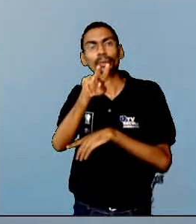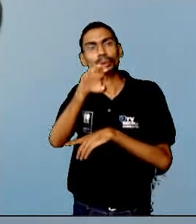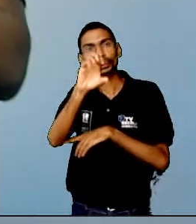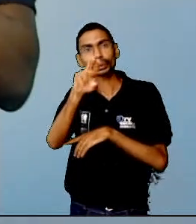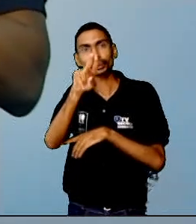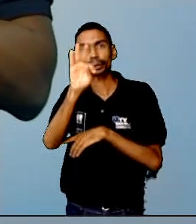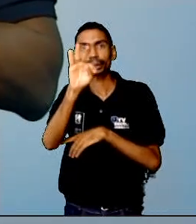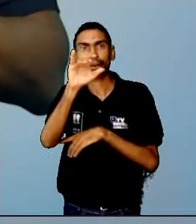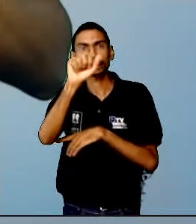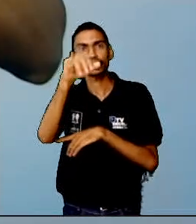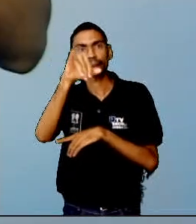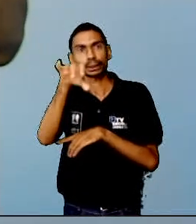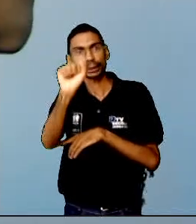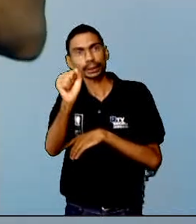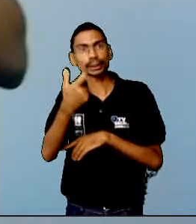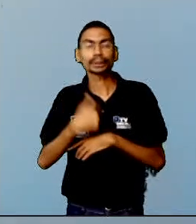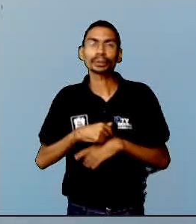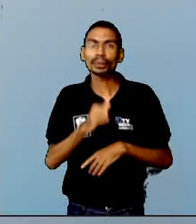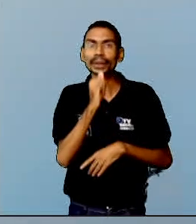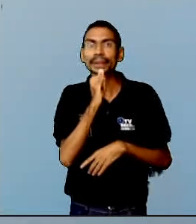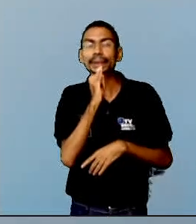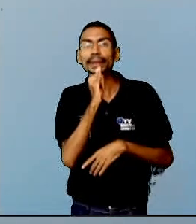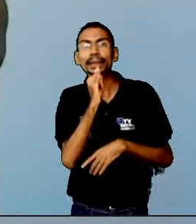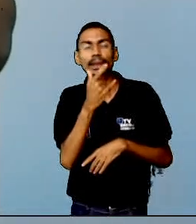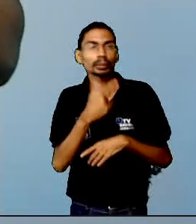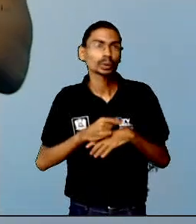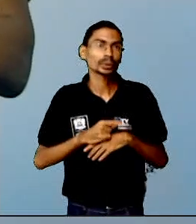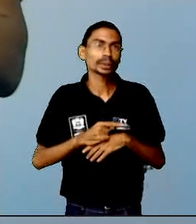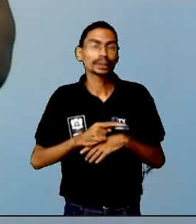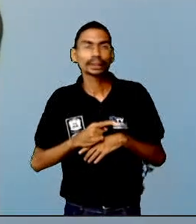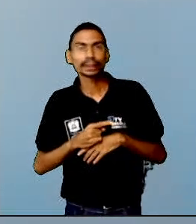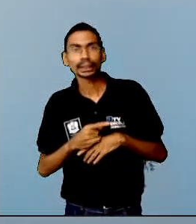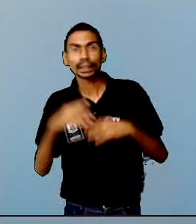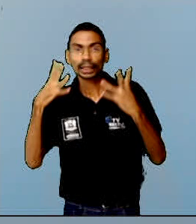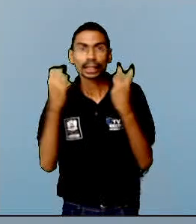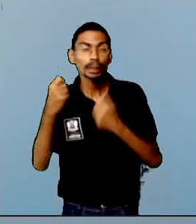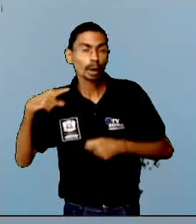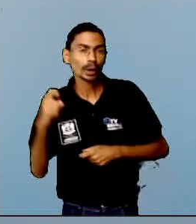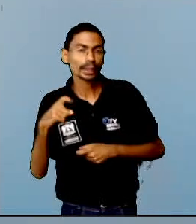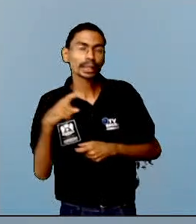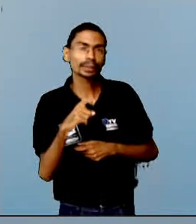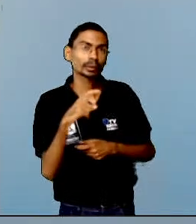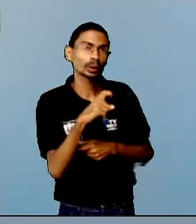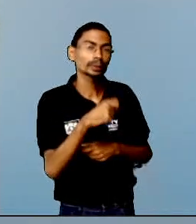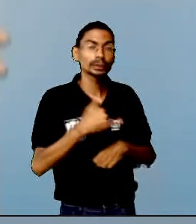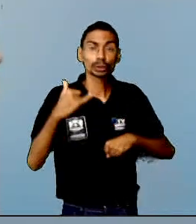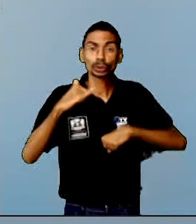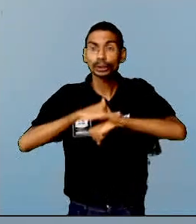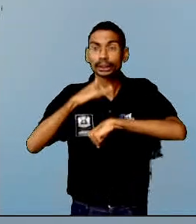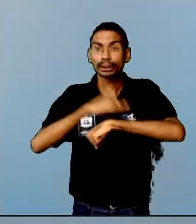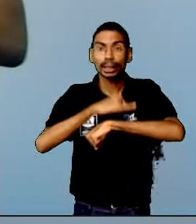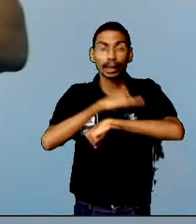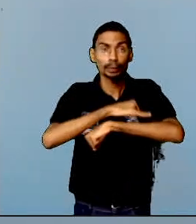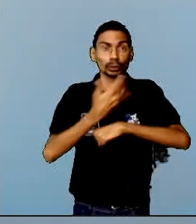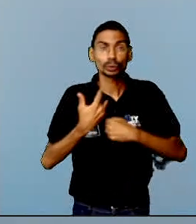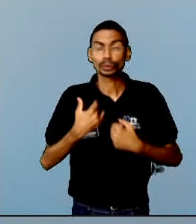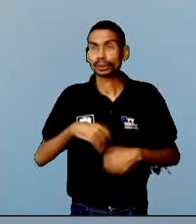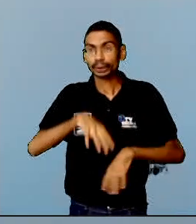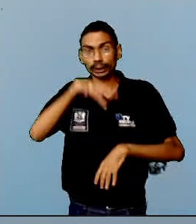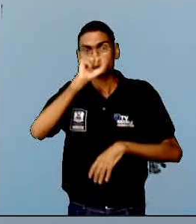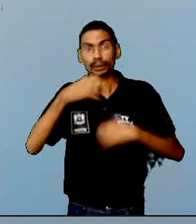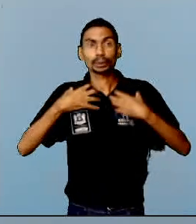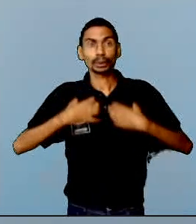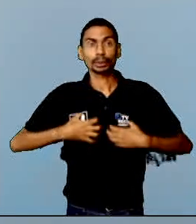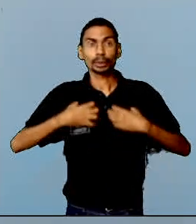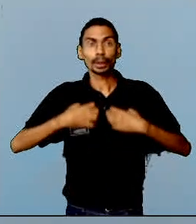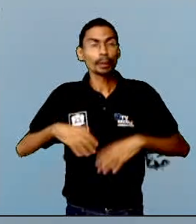que respira pela pele é a minhoca. E o sapo, né, ele respira tanto pelos pulmões como também pela pele.